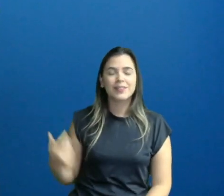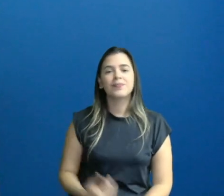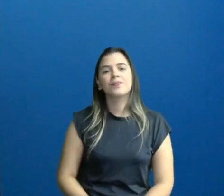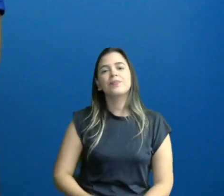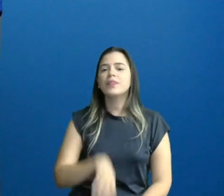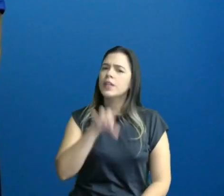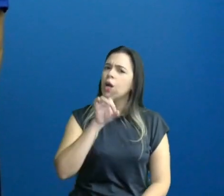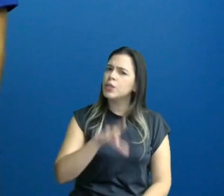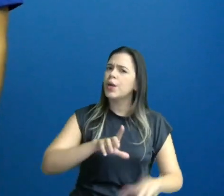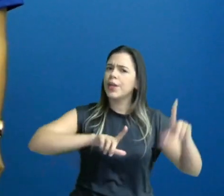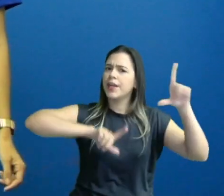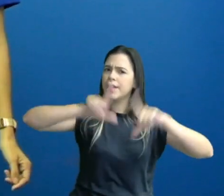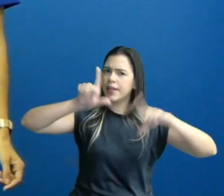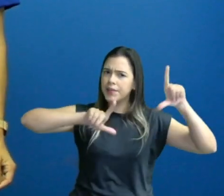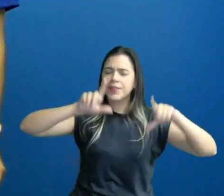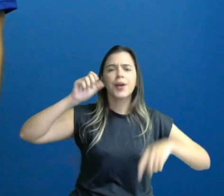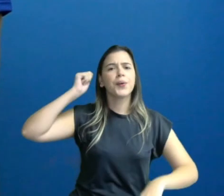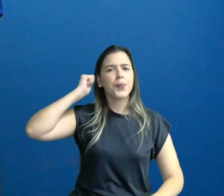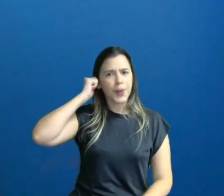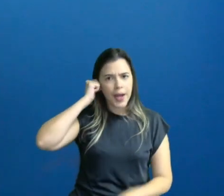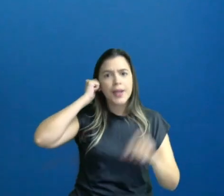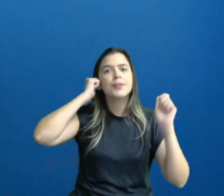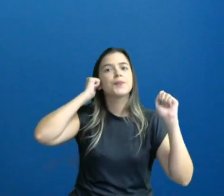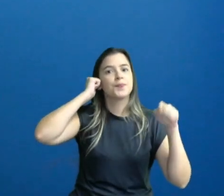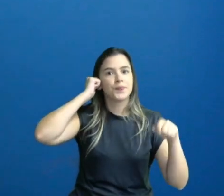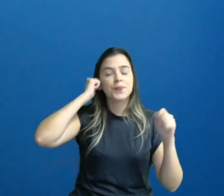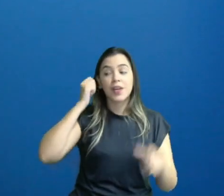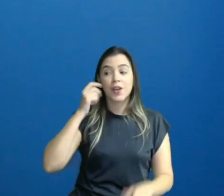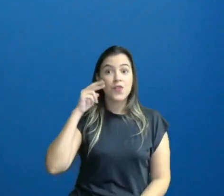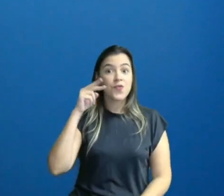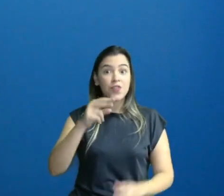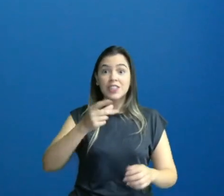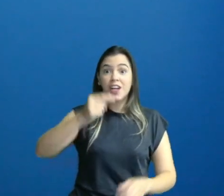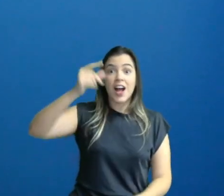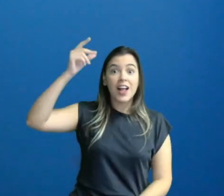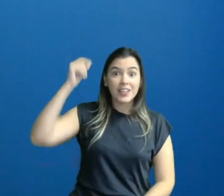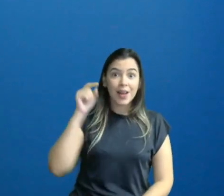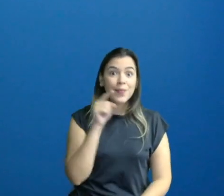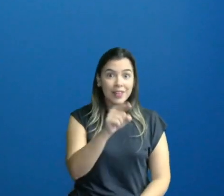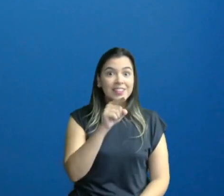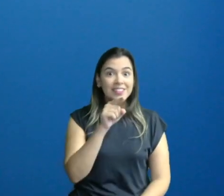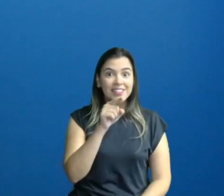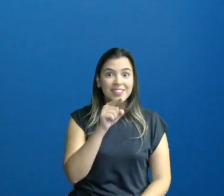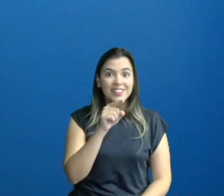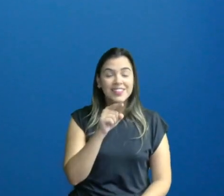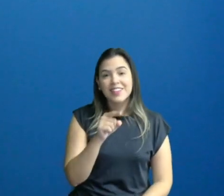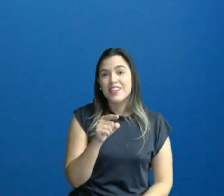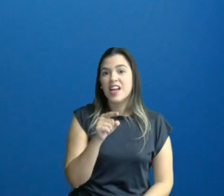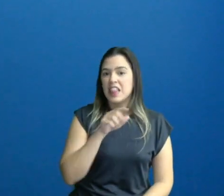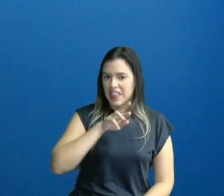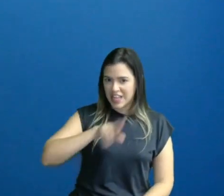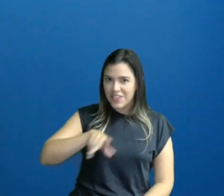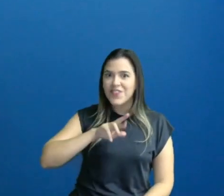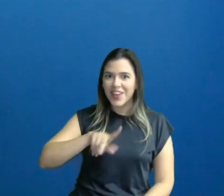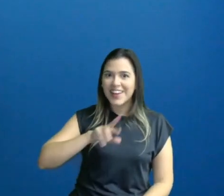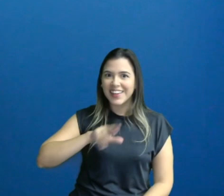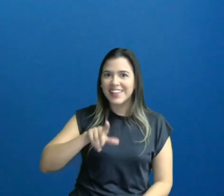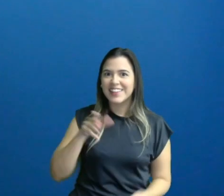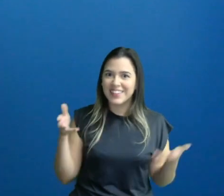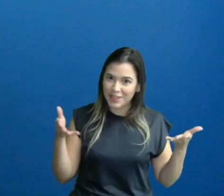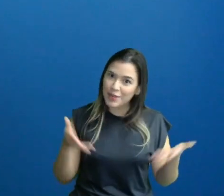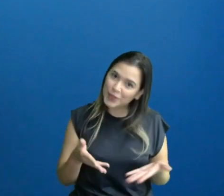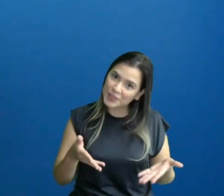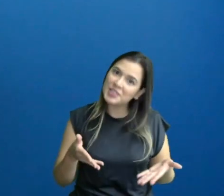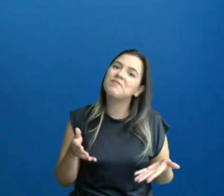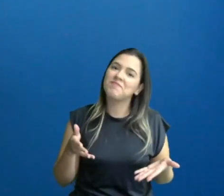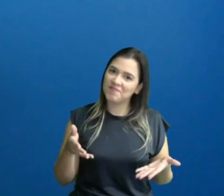Ah e não só na TV o rádio também mudou olha como eu rádio antigamente crianças bem diferente do que